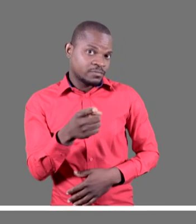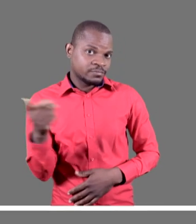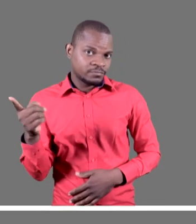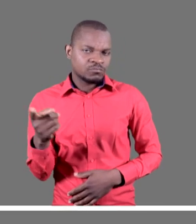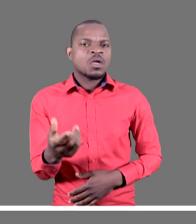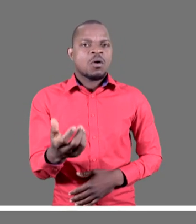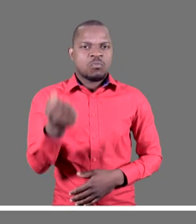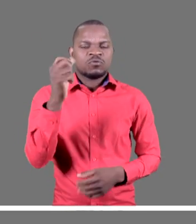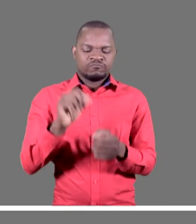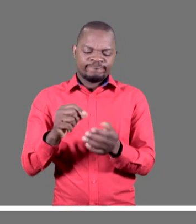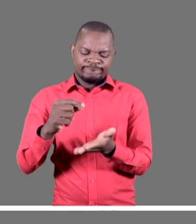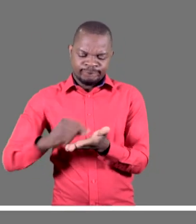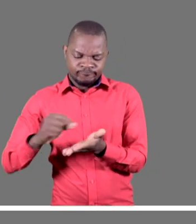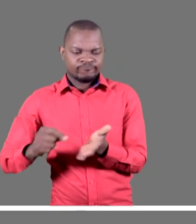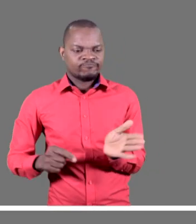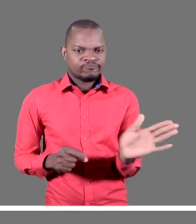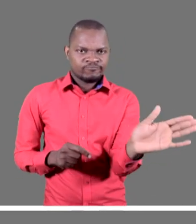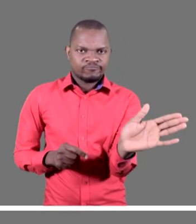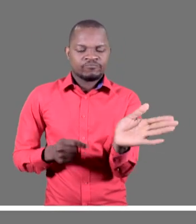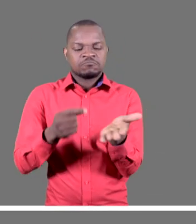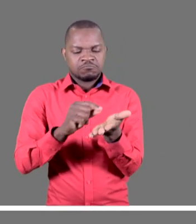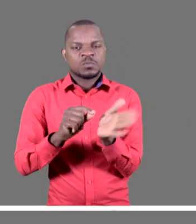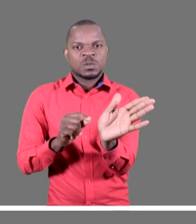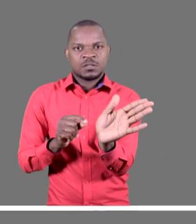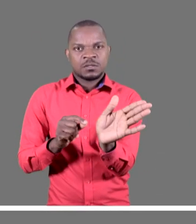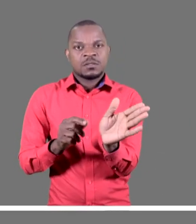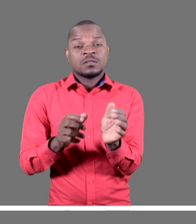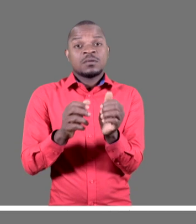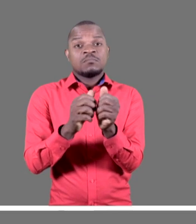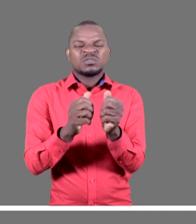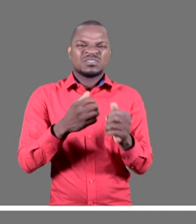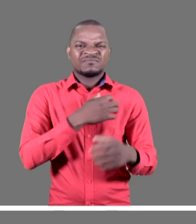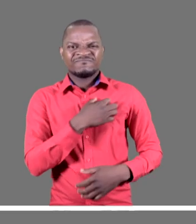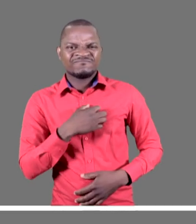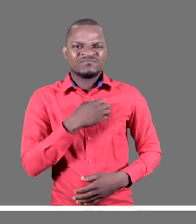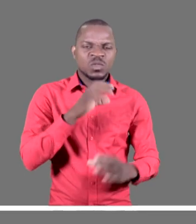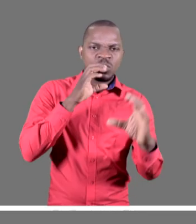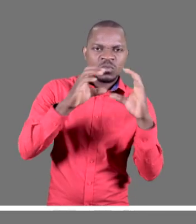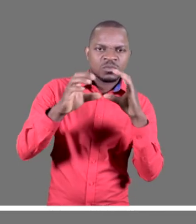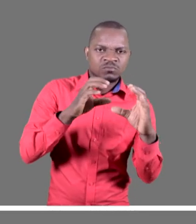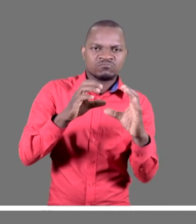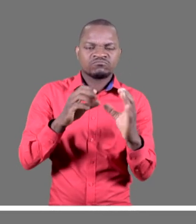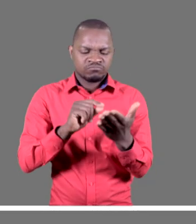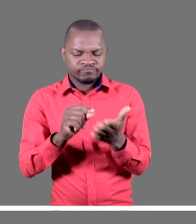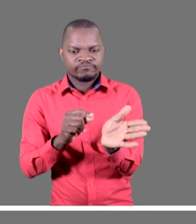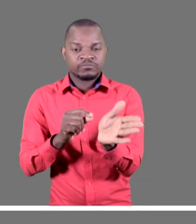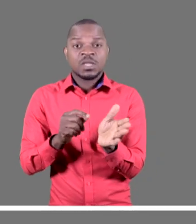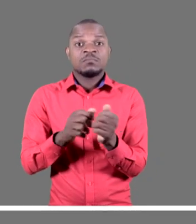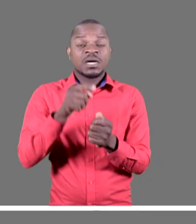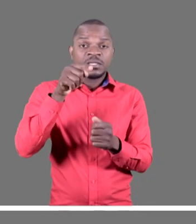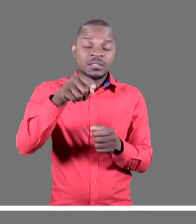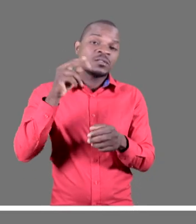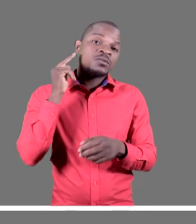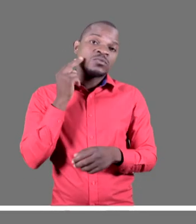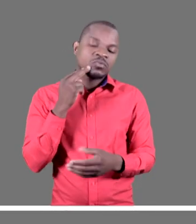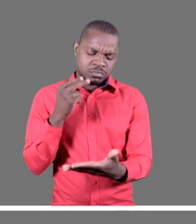atende pode muito bem fazer por escrito. atender a pessoa por escrito e tentar comunicar com a pessoa surda do outro lado. Mas